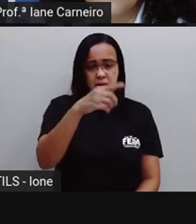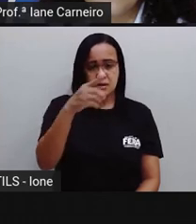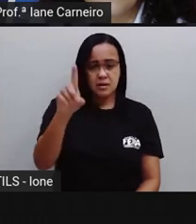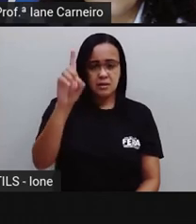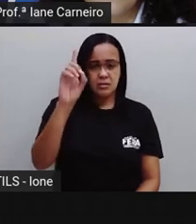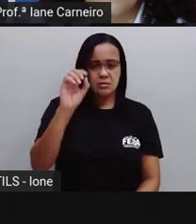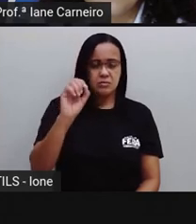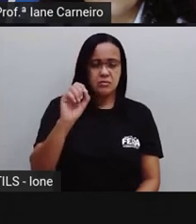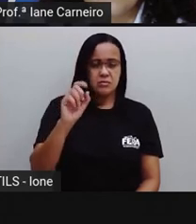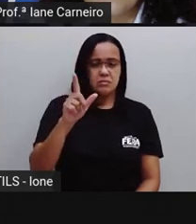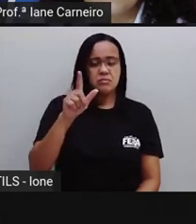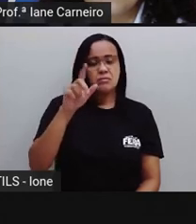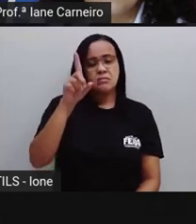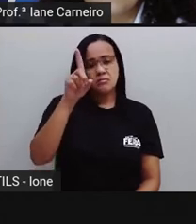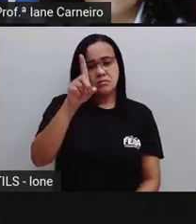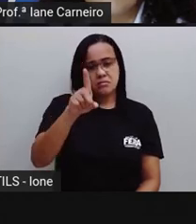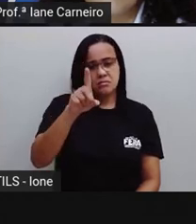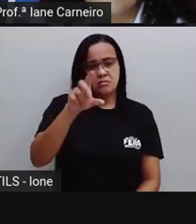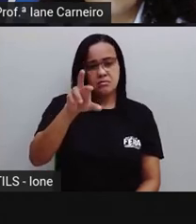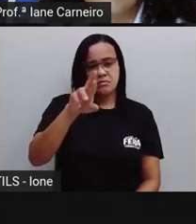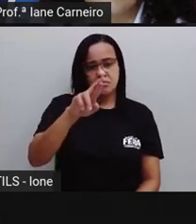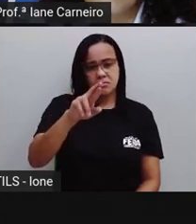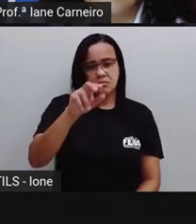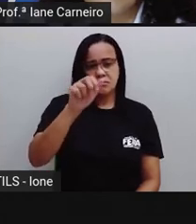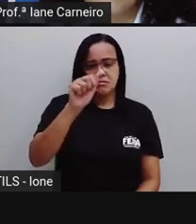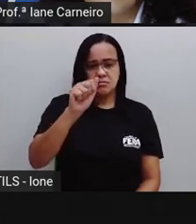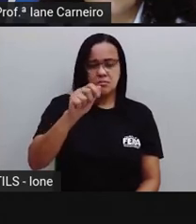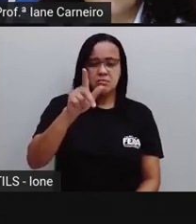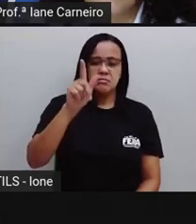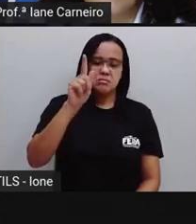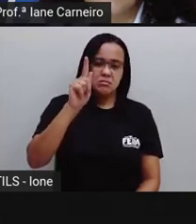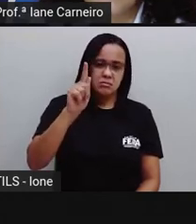E aí o Gão